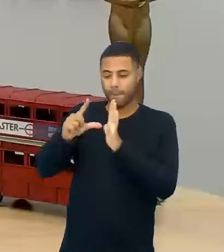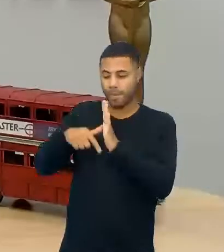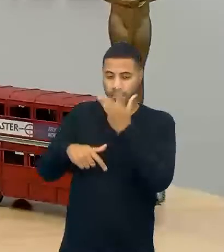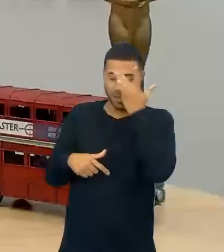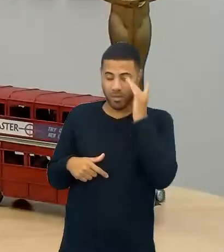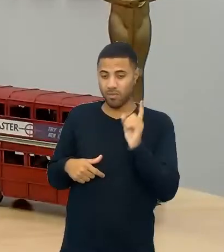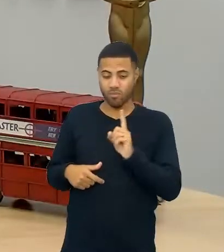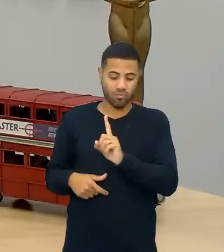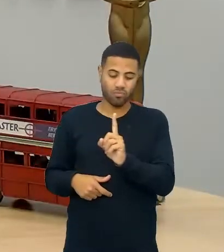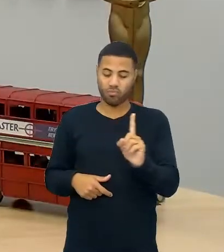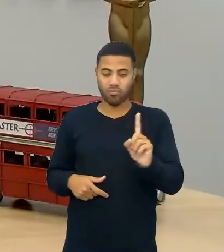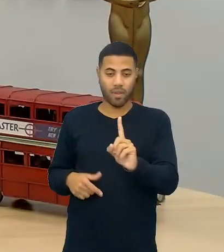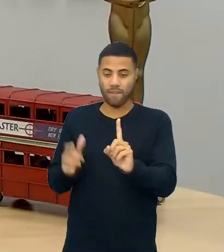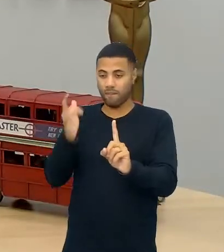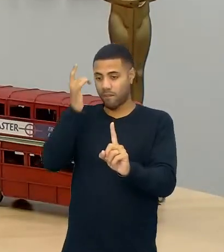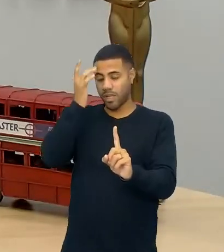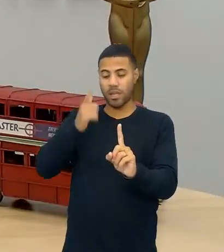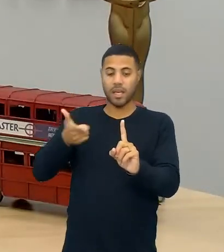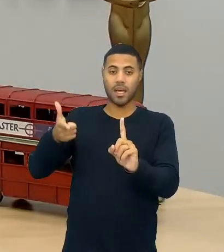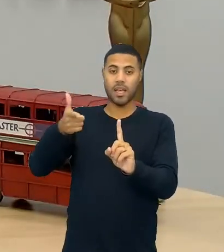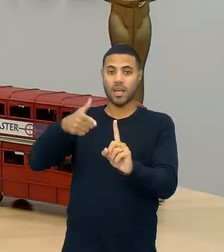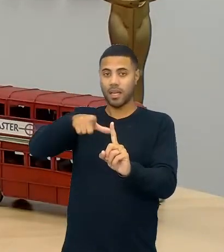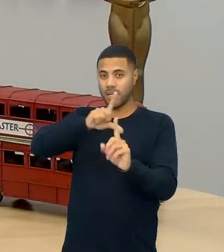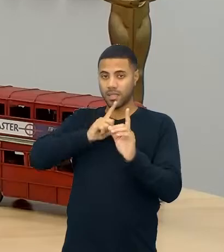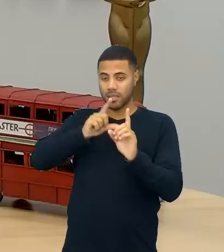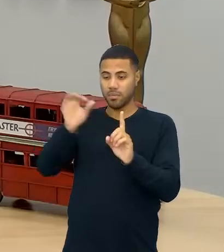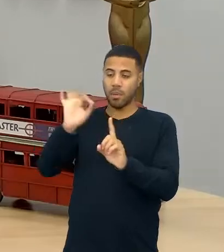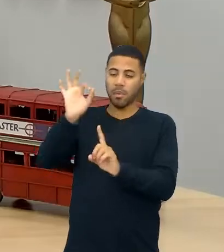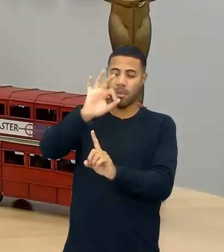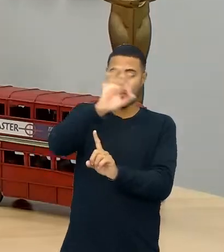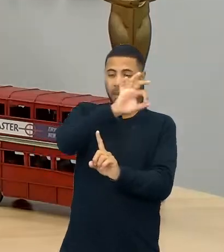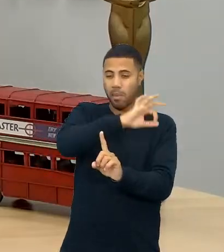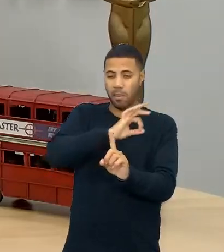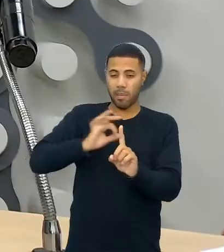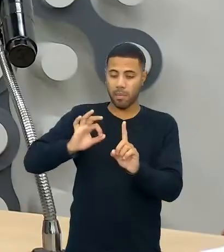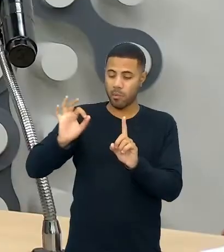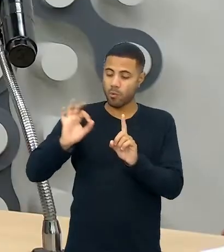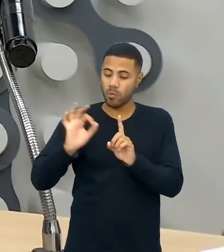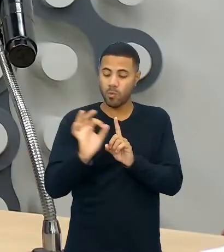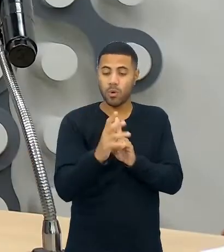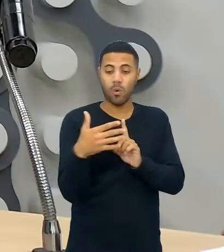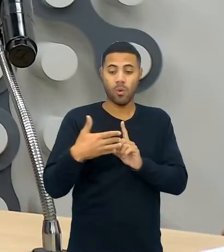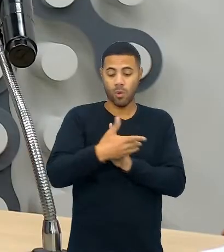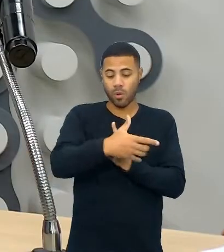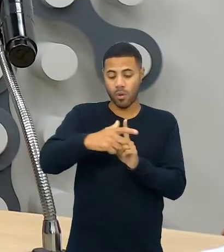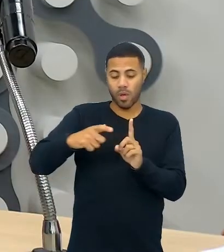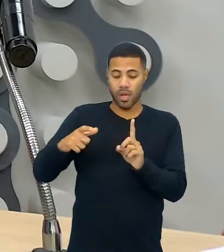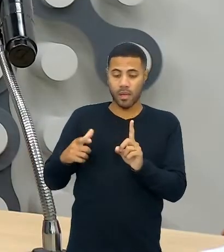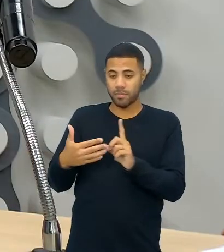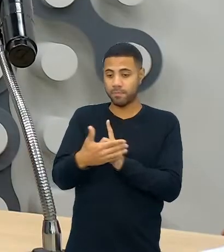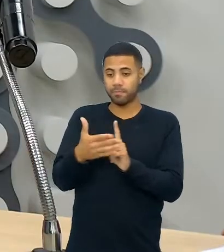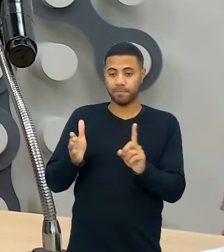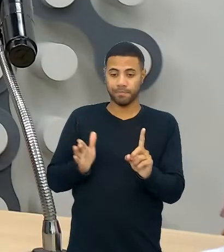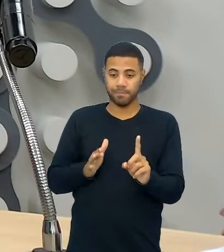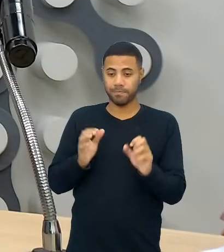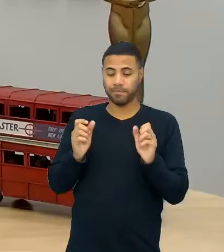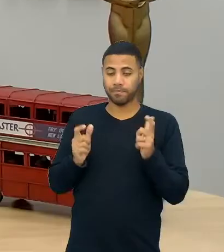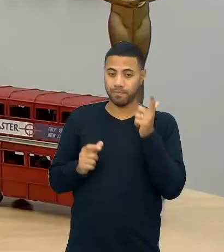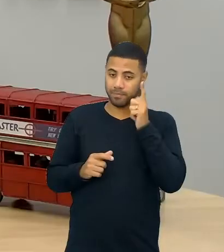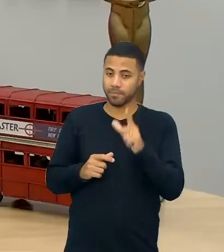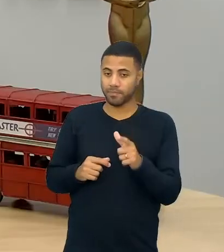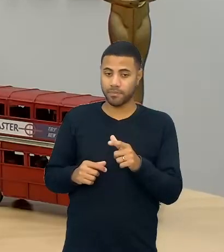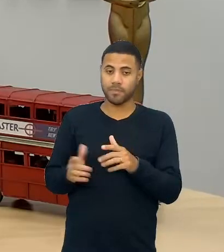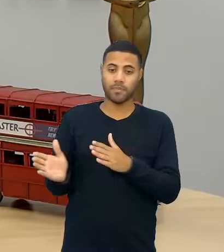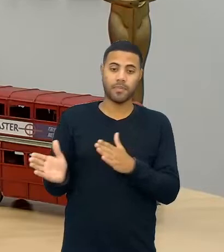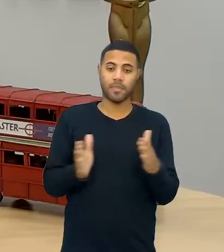o programa e receber o convidado. Muita gente envolvida. Trabalho em equipe. Sim. E a questão